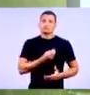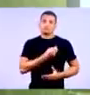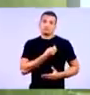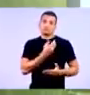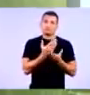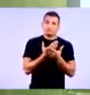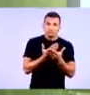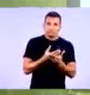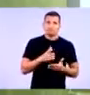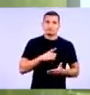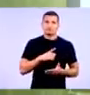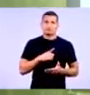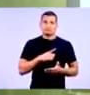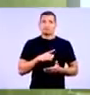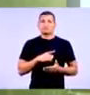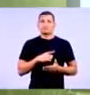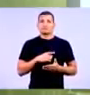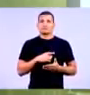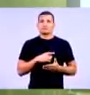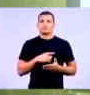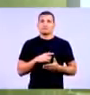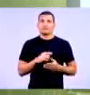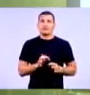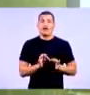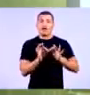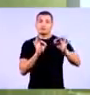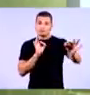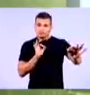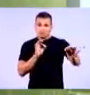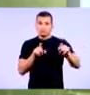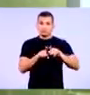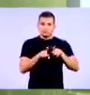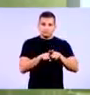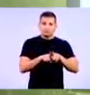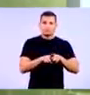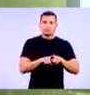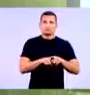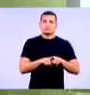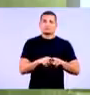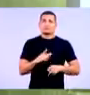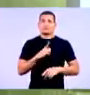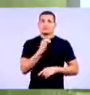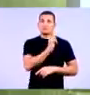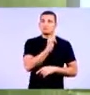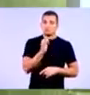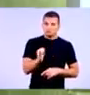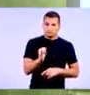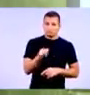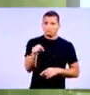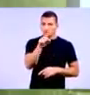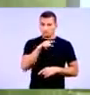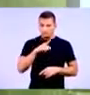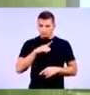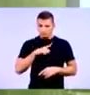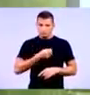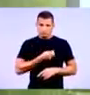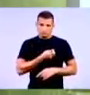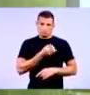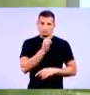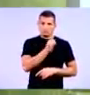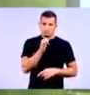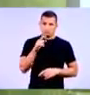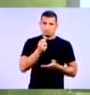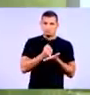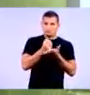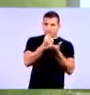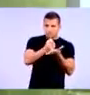EAD, pelo ambiente virtual, e nós temos os tutores. Vocês têm os tutores presenciais que dão suporte